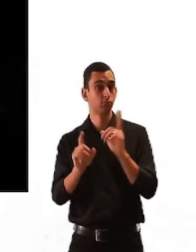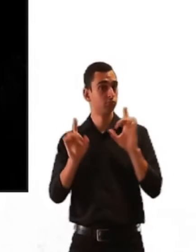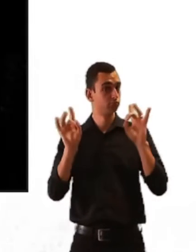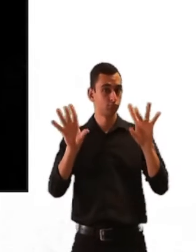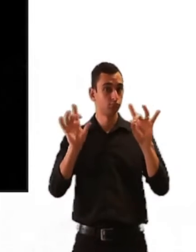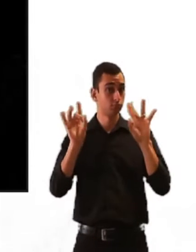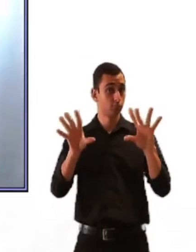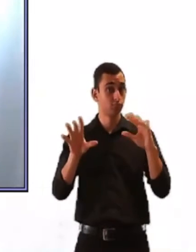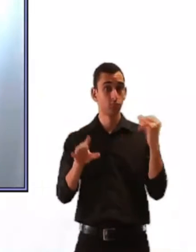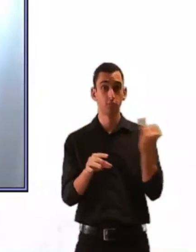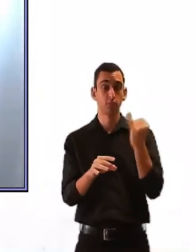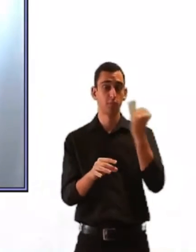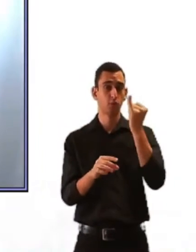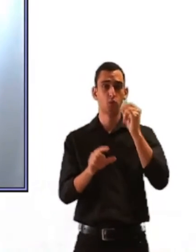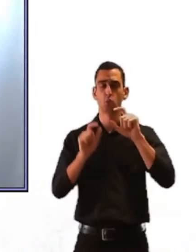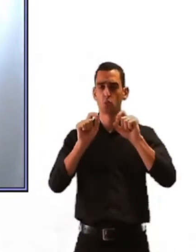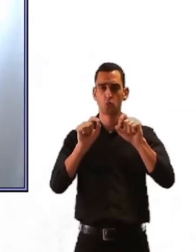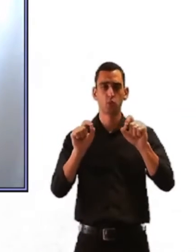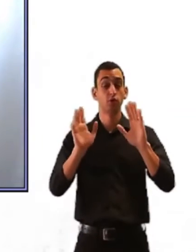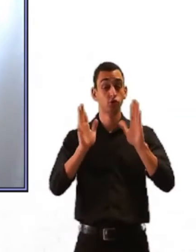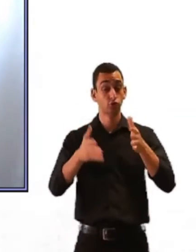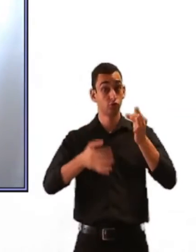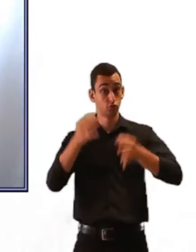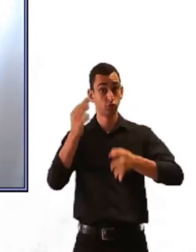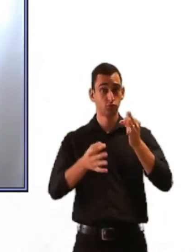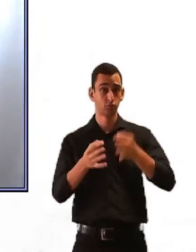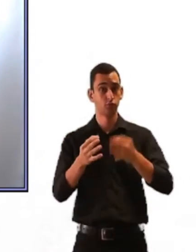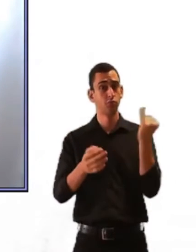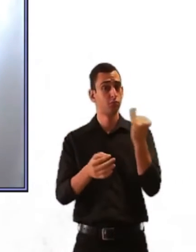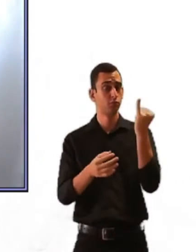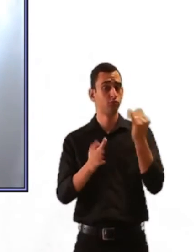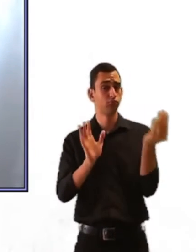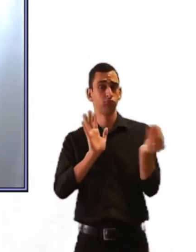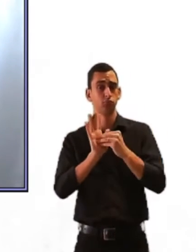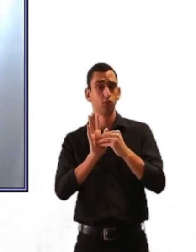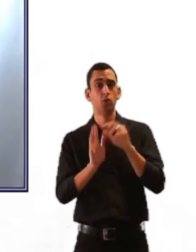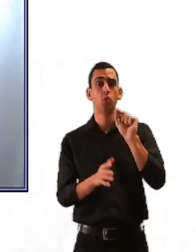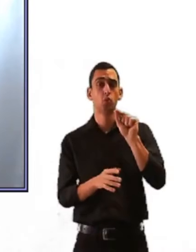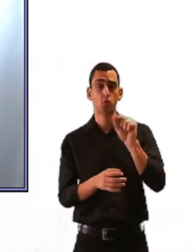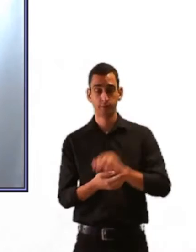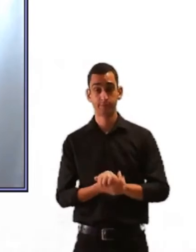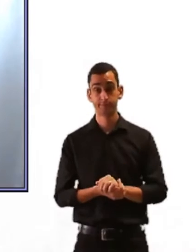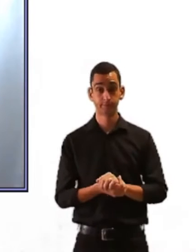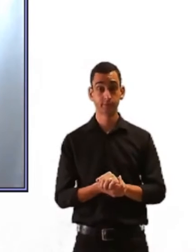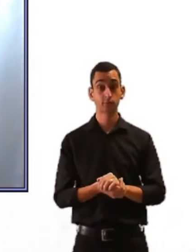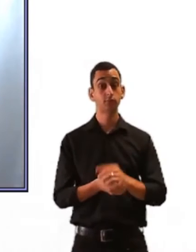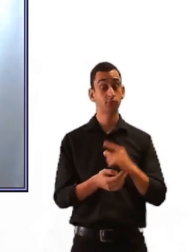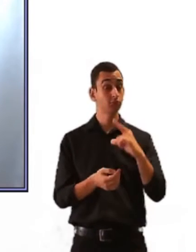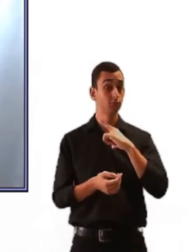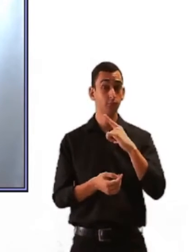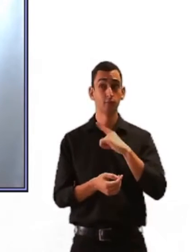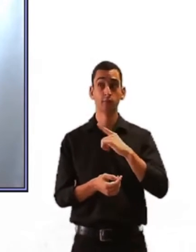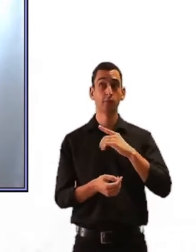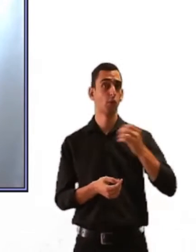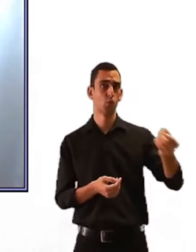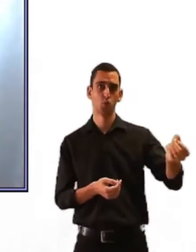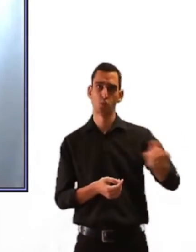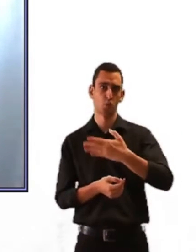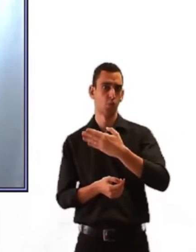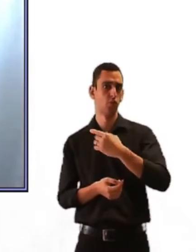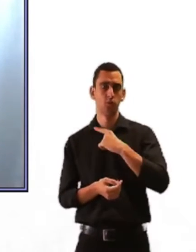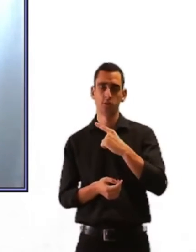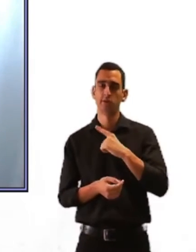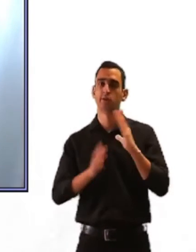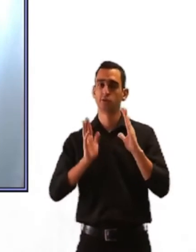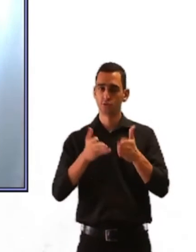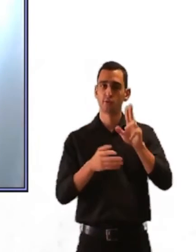destacar aqui desse julgado? Por que que esse julgado ele trouxe uma nova visão e ele se utilizou